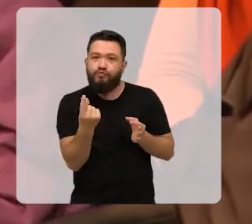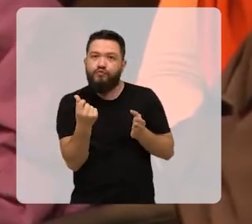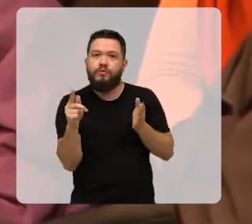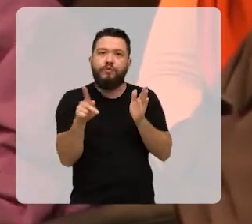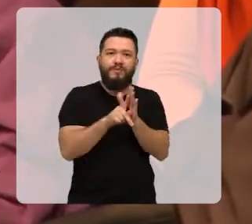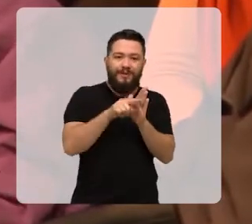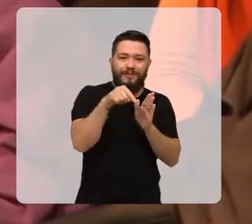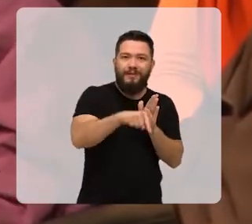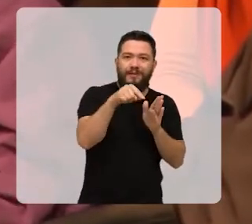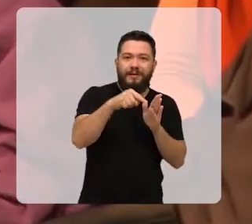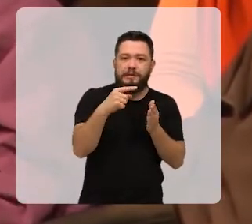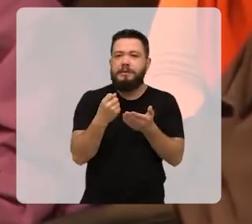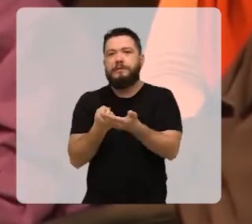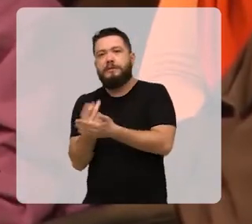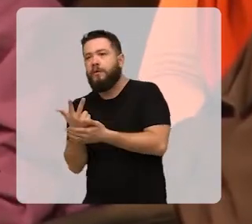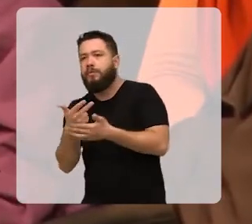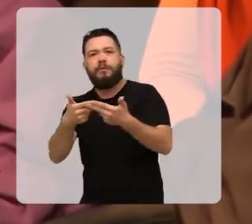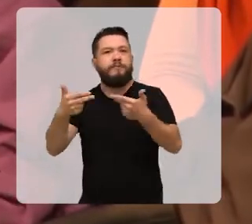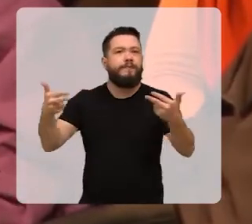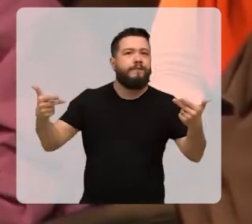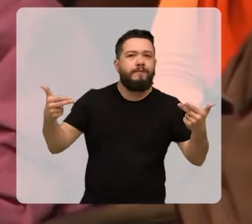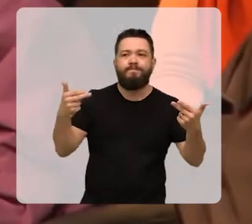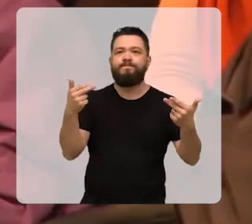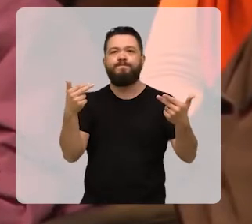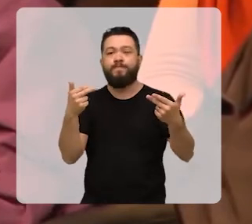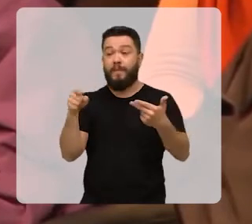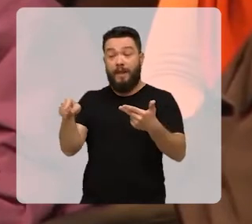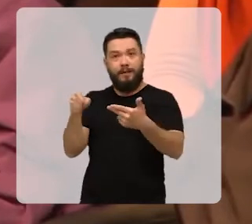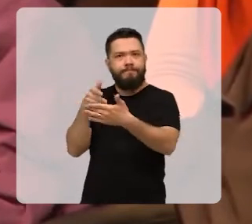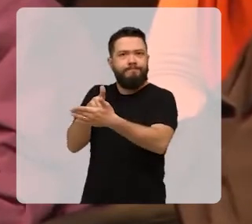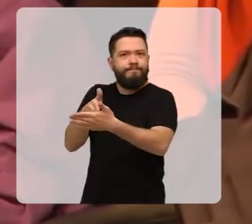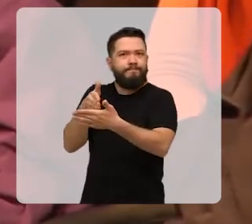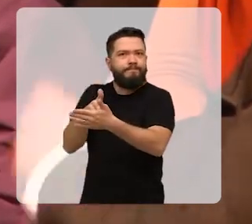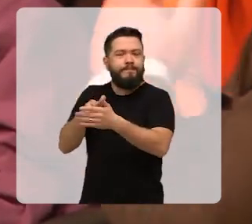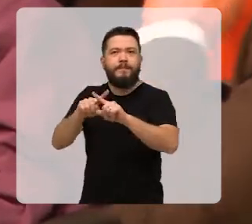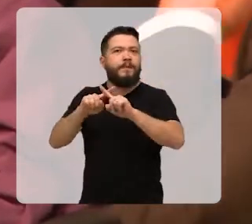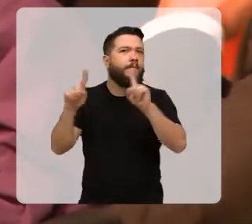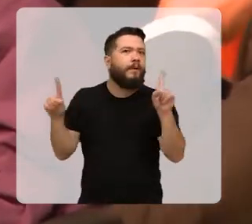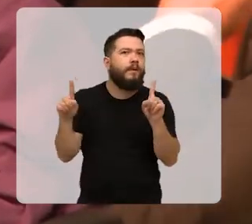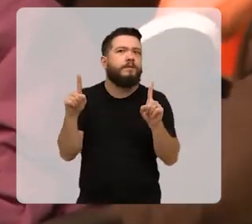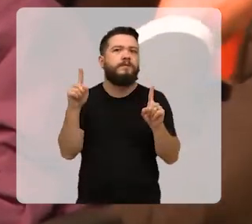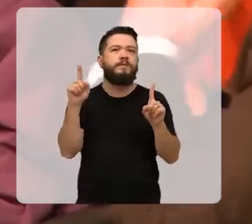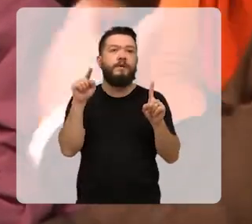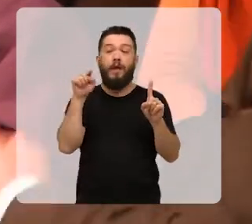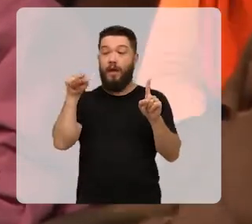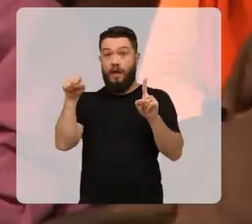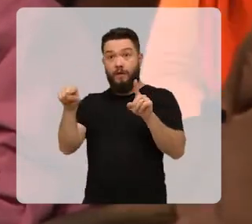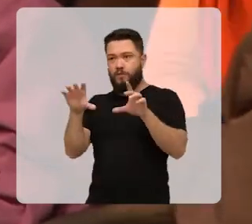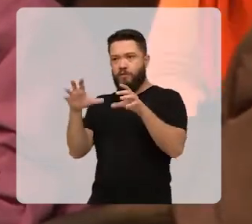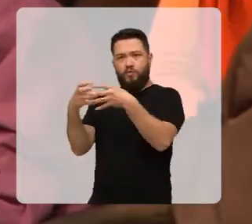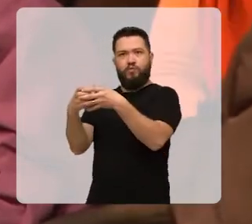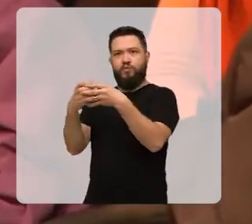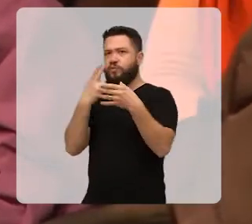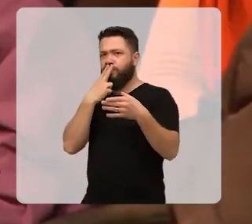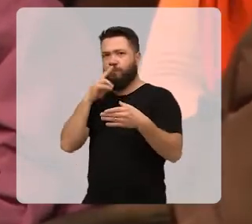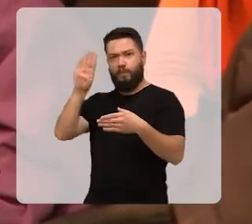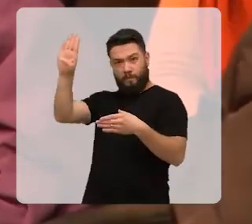Essas condições facilitaram a ascensão do partido nazista.